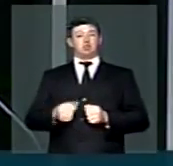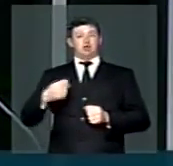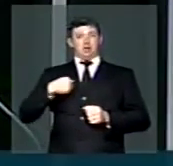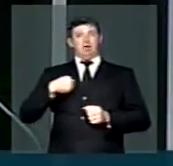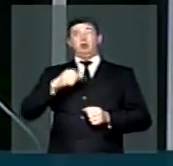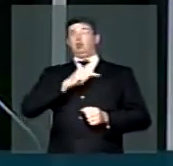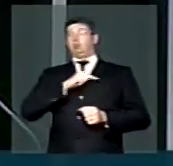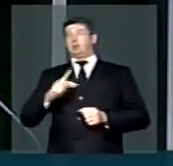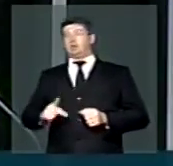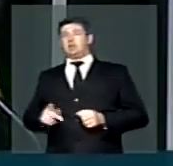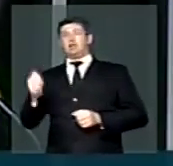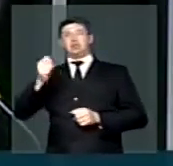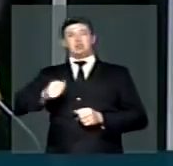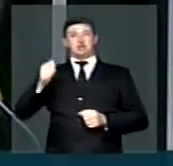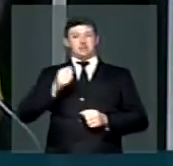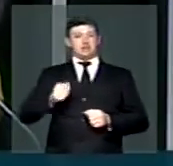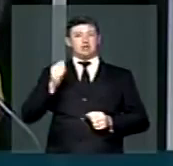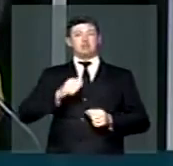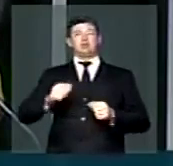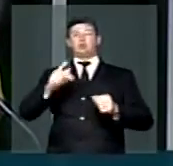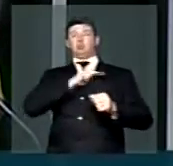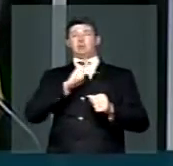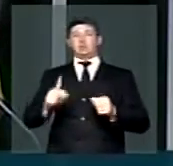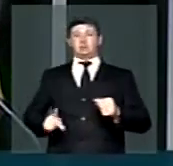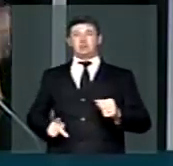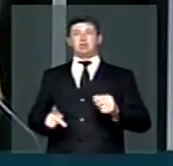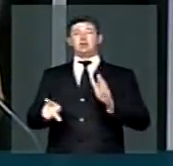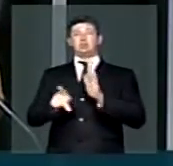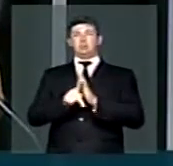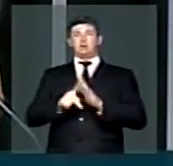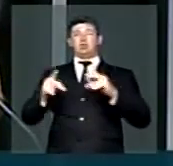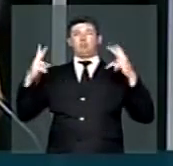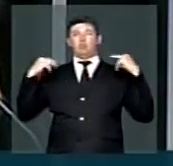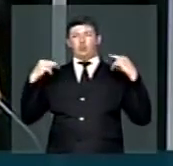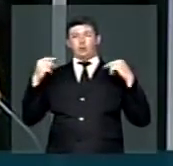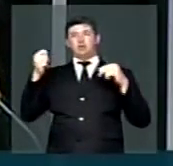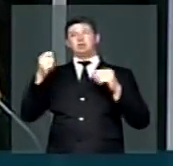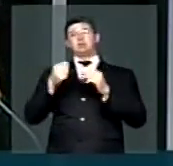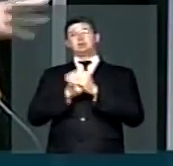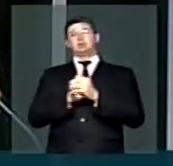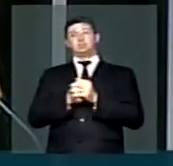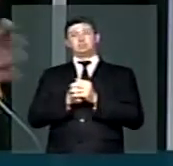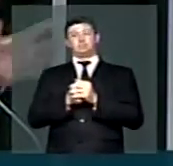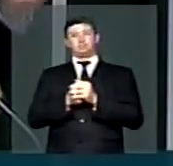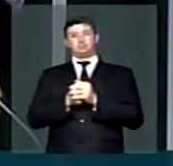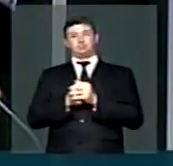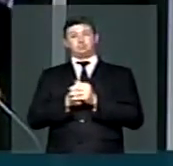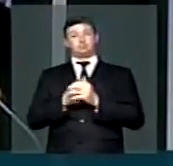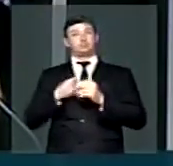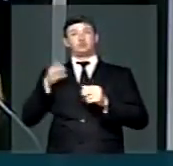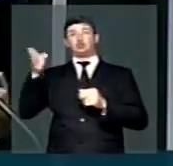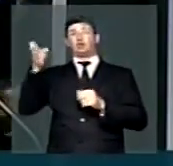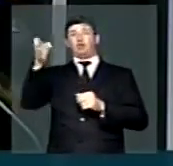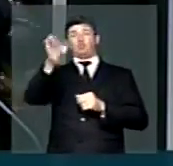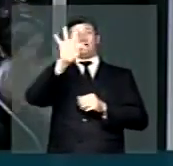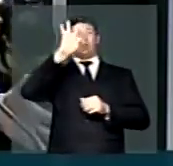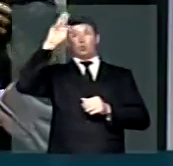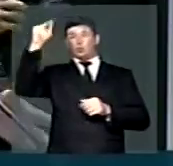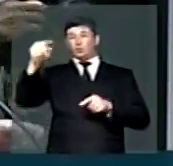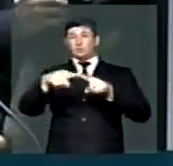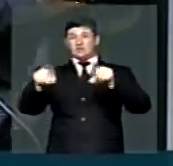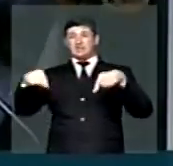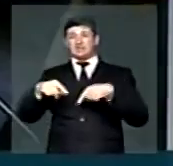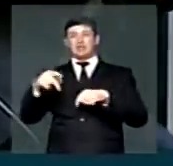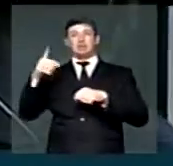Associação dos Motoristas de Ambulância já percorremos quase todos os gabinetes